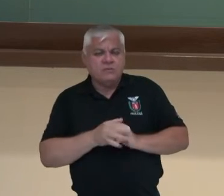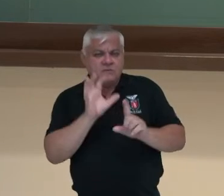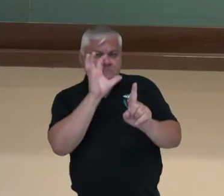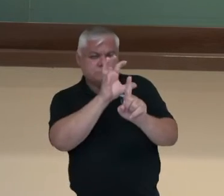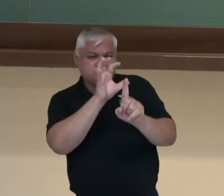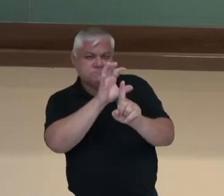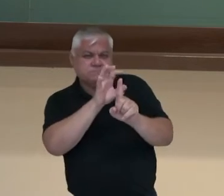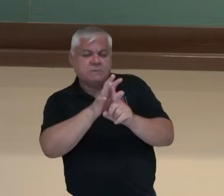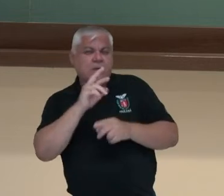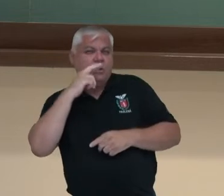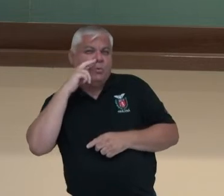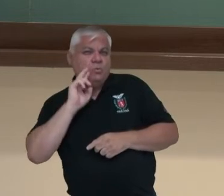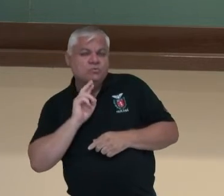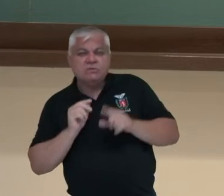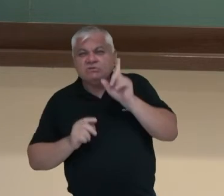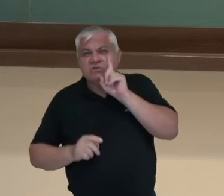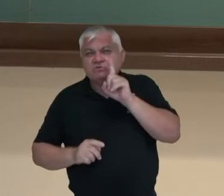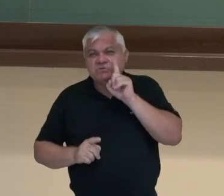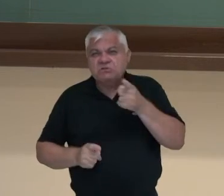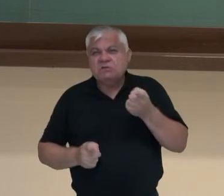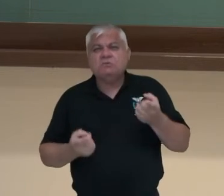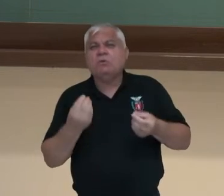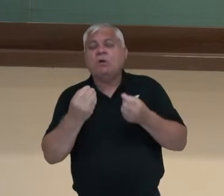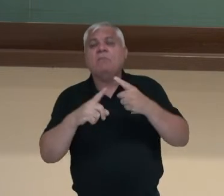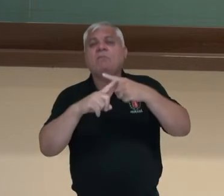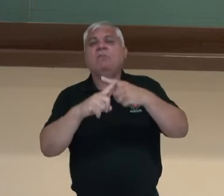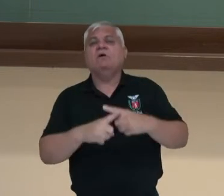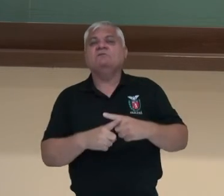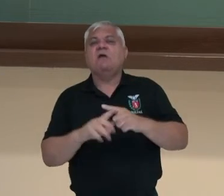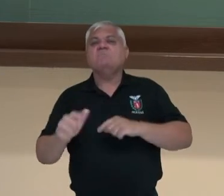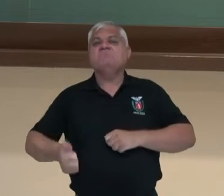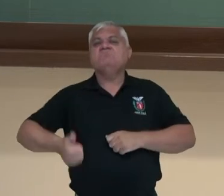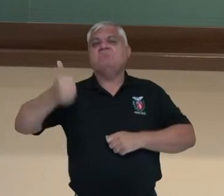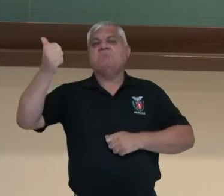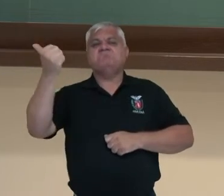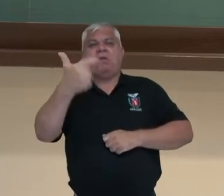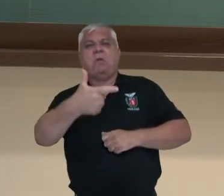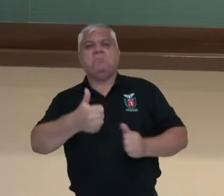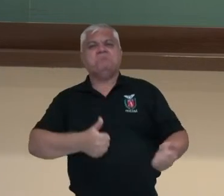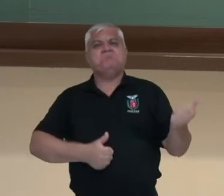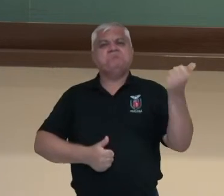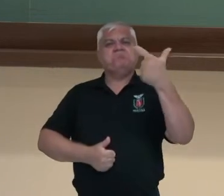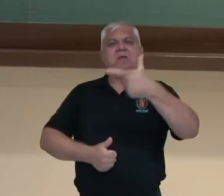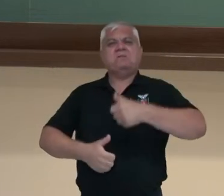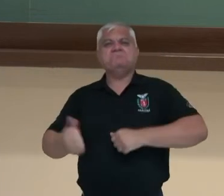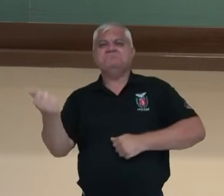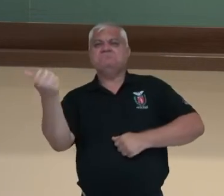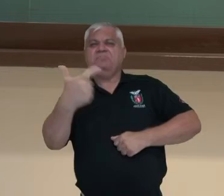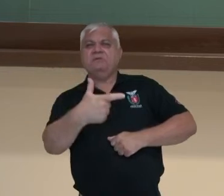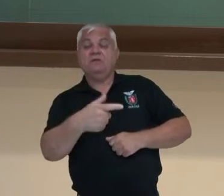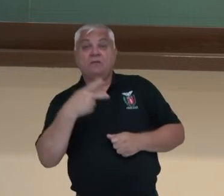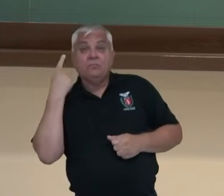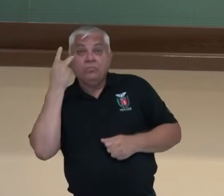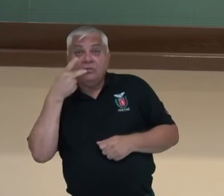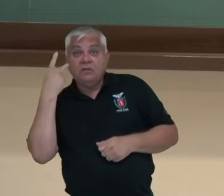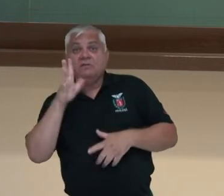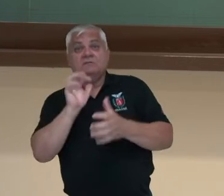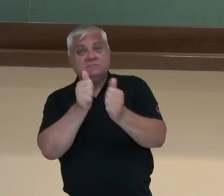Guerra Fria no esporte? Eles queriam mostrar o quê? A superioridade, né? Não só politicamente, como no